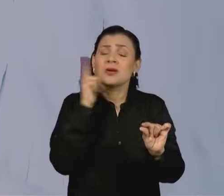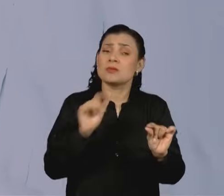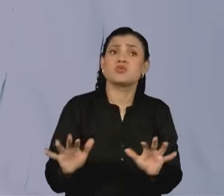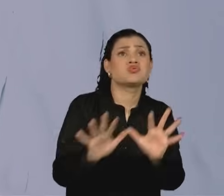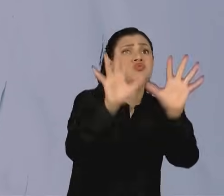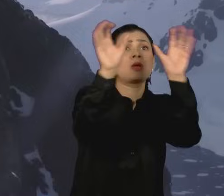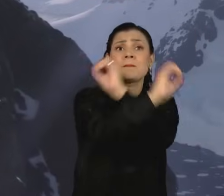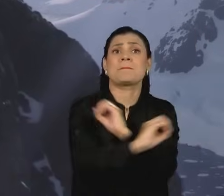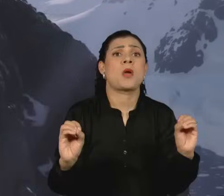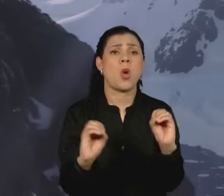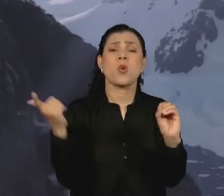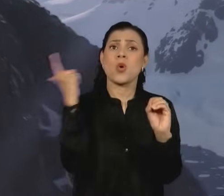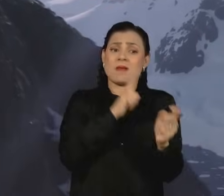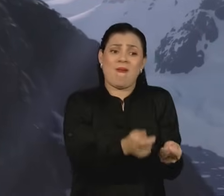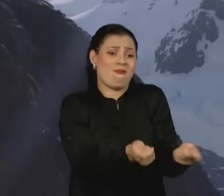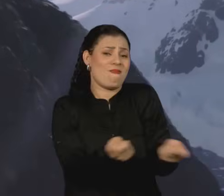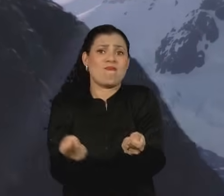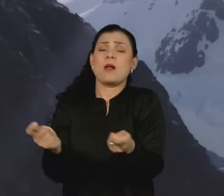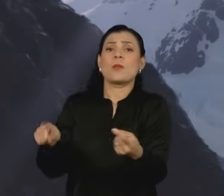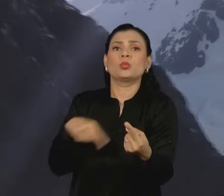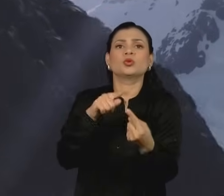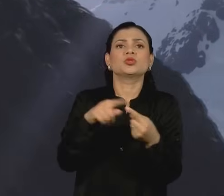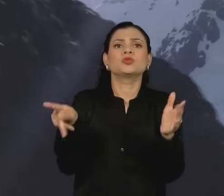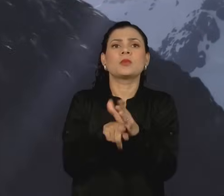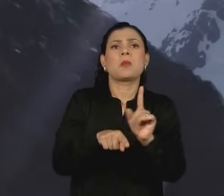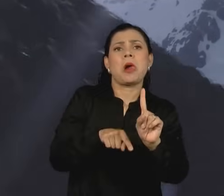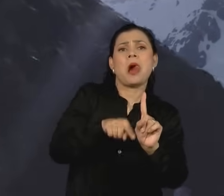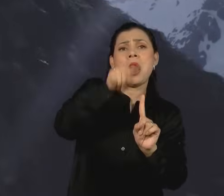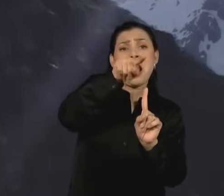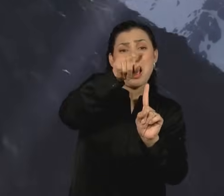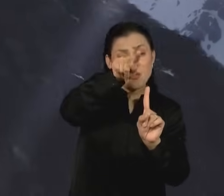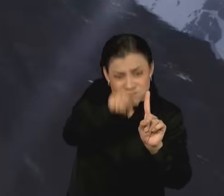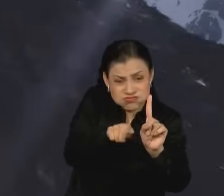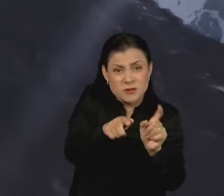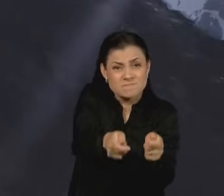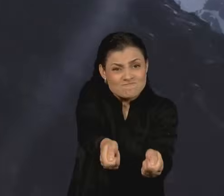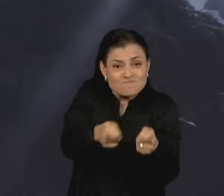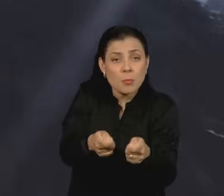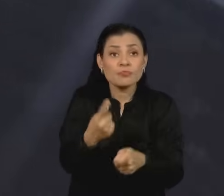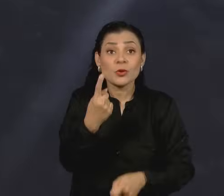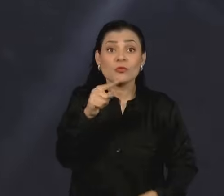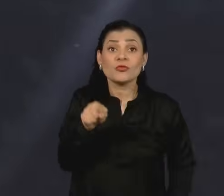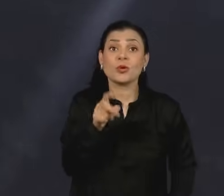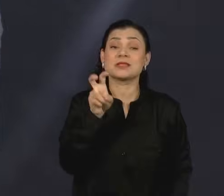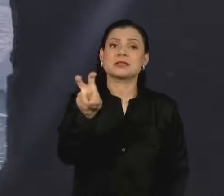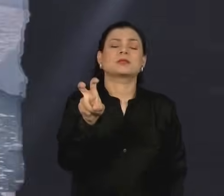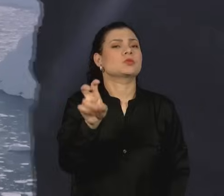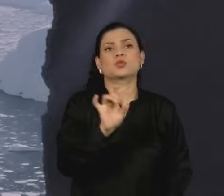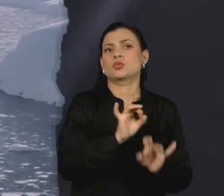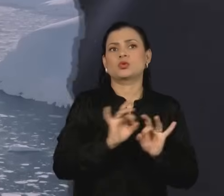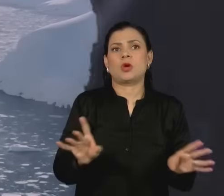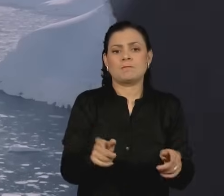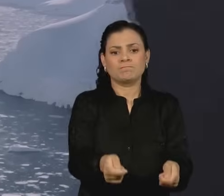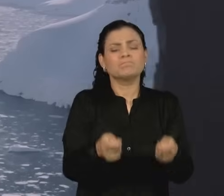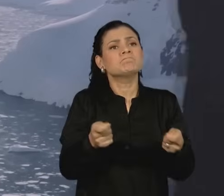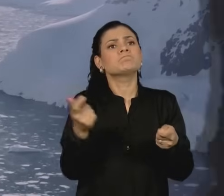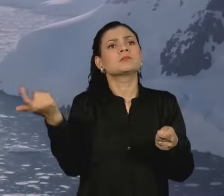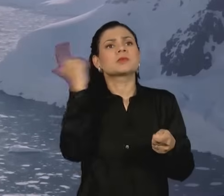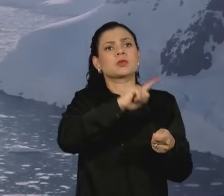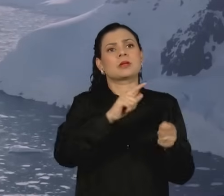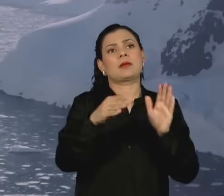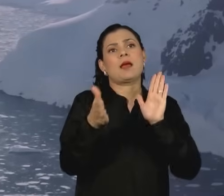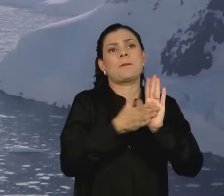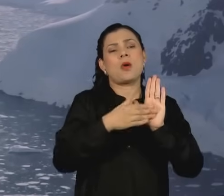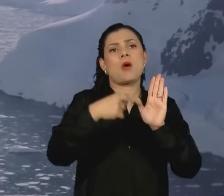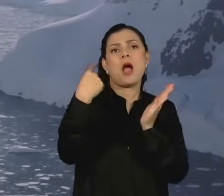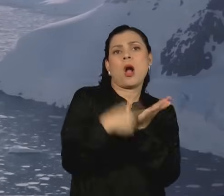efeito estufa para cumprir a meta de elevação da temperatura em 1,5 graus Celsius, estabelecida no